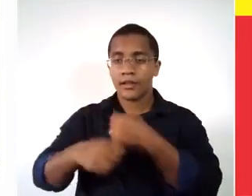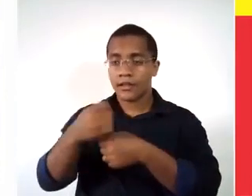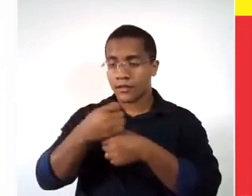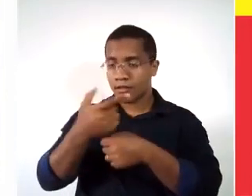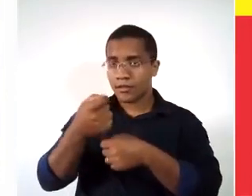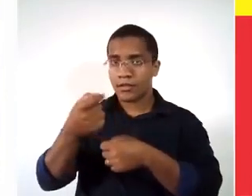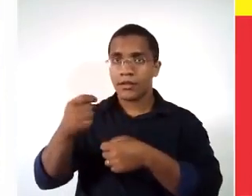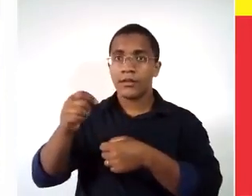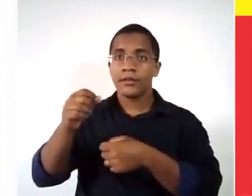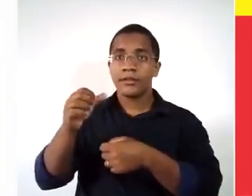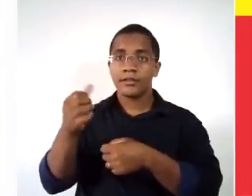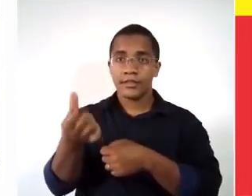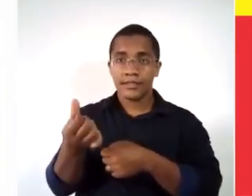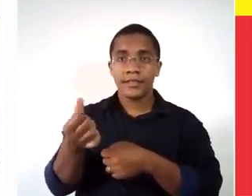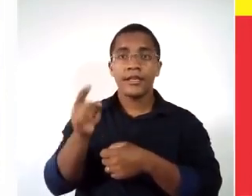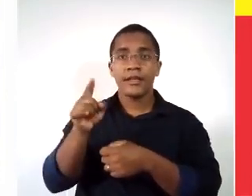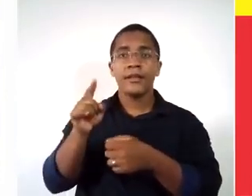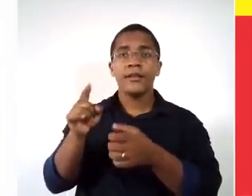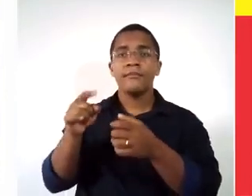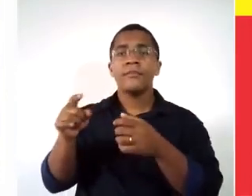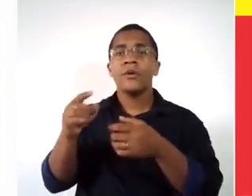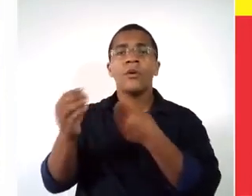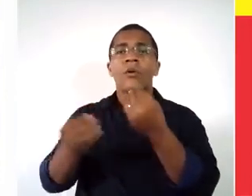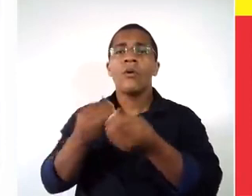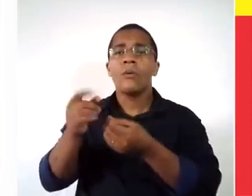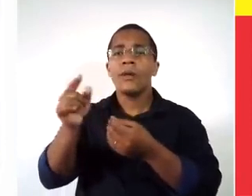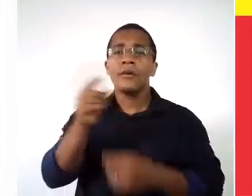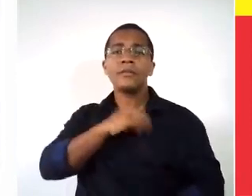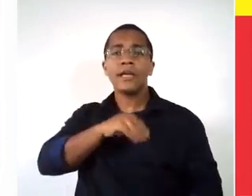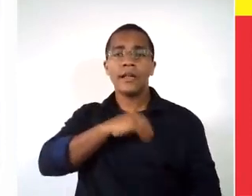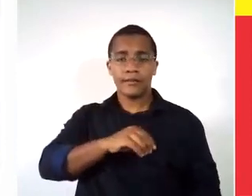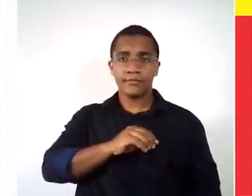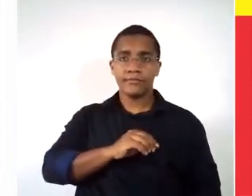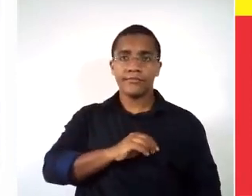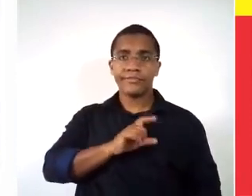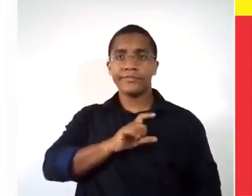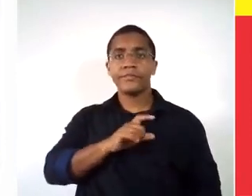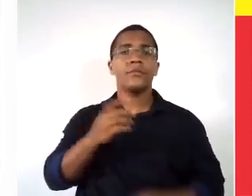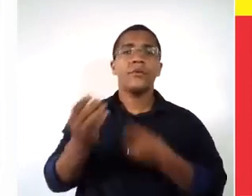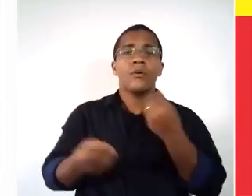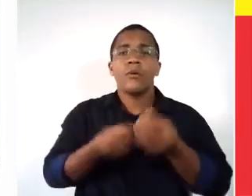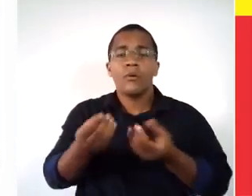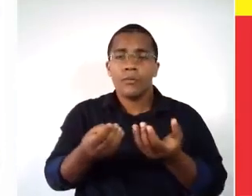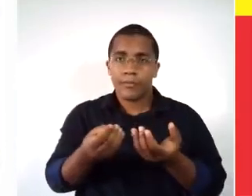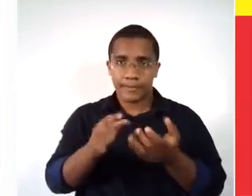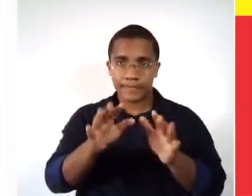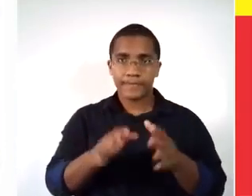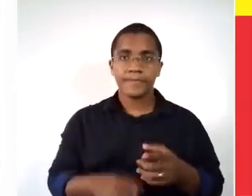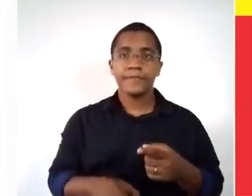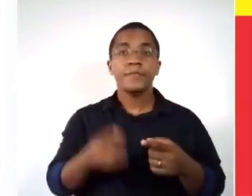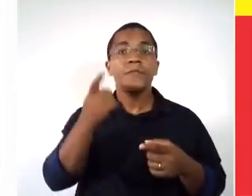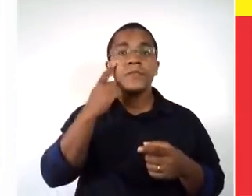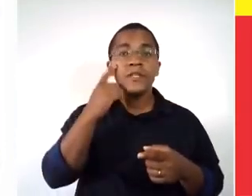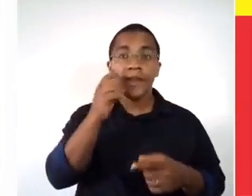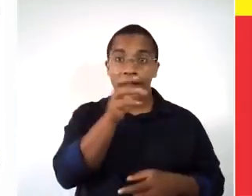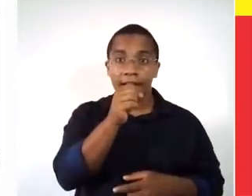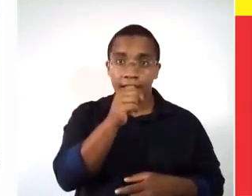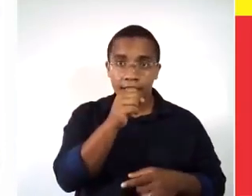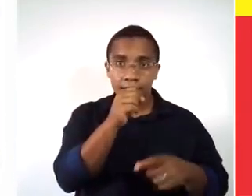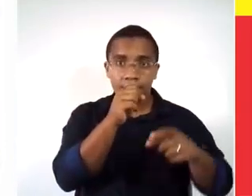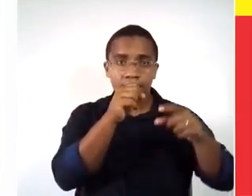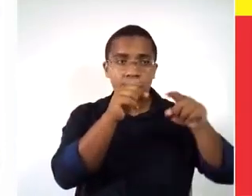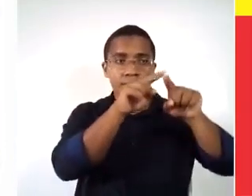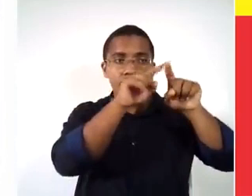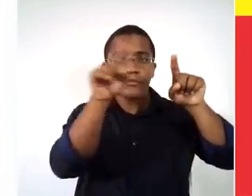Então a gente vai analisar essas duas imagens aí, esses dois gráficos, tá? Deem print e observem o seguinte. Os países em laranja são os